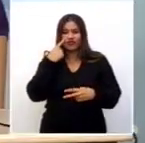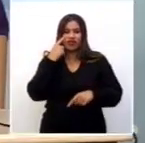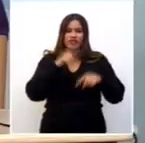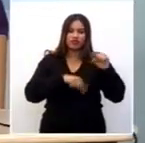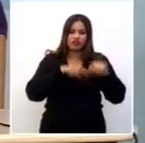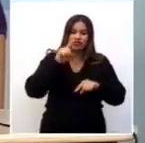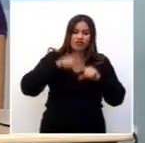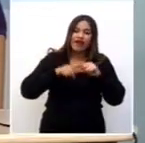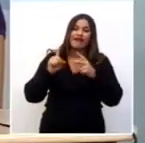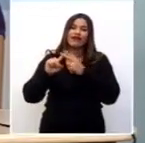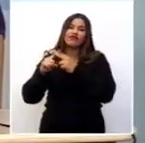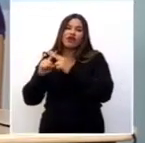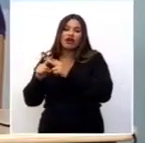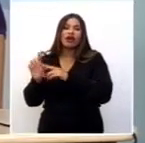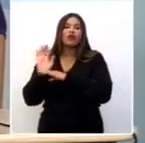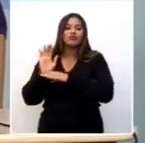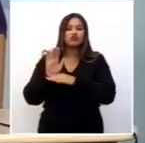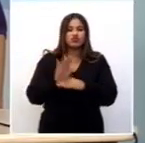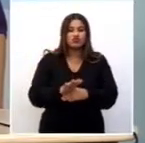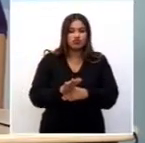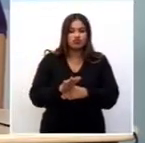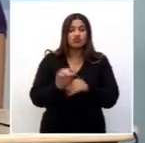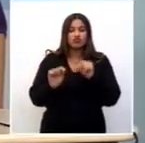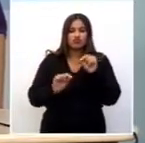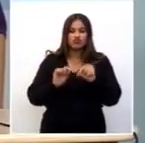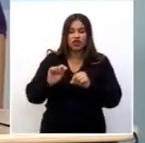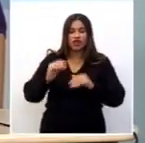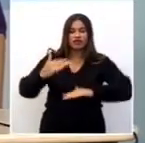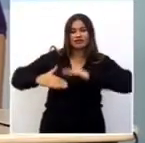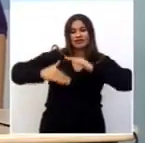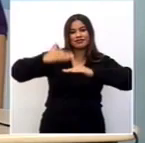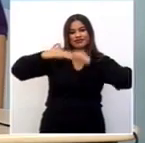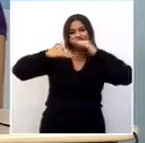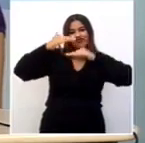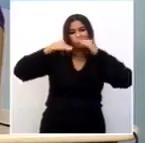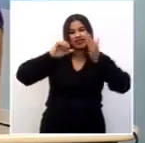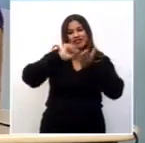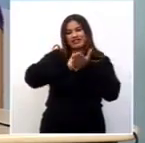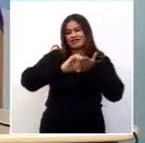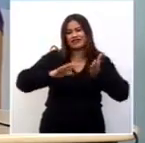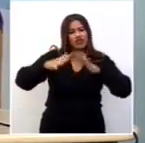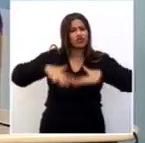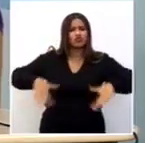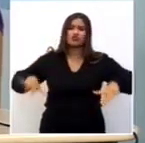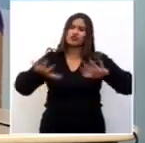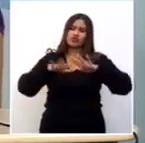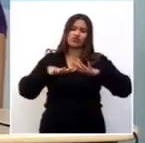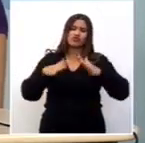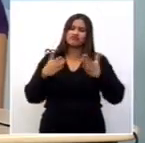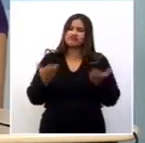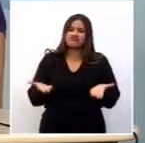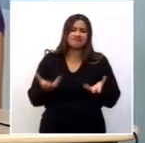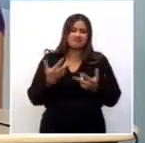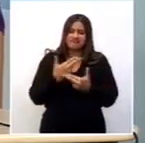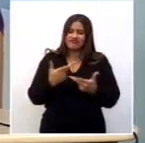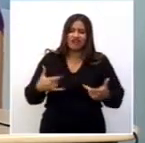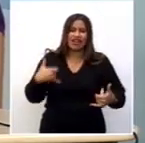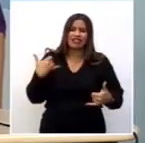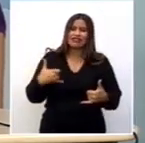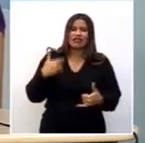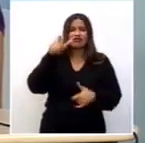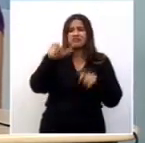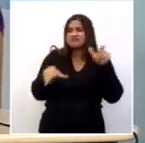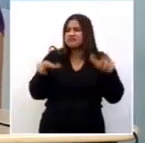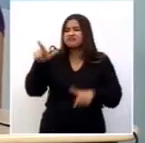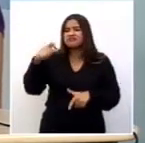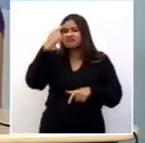ela favorece o desenvolvimento de atividades para todos os públicos, para os diversos perfis